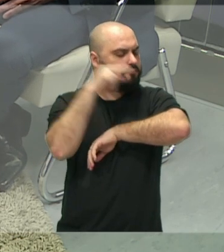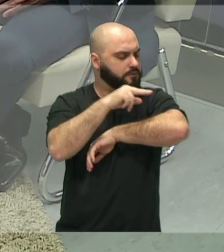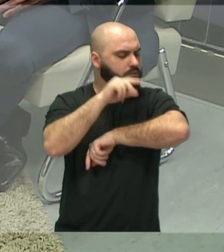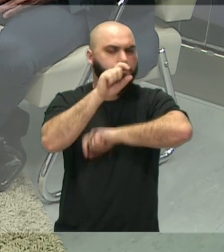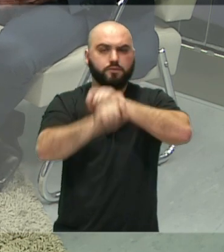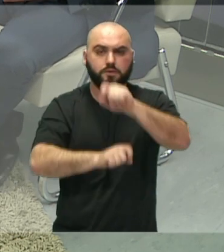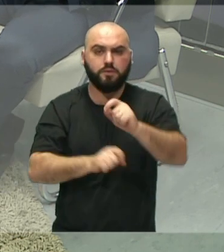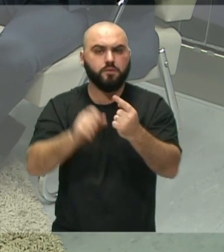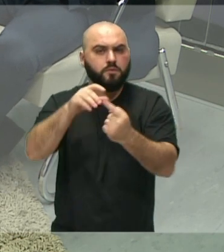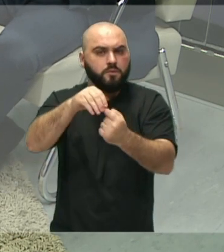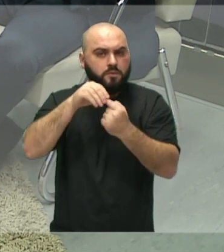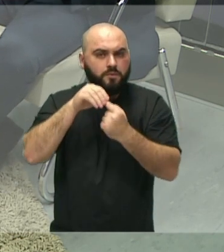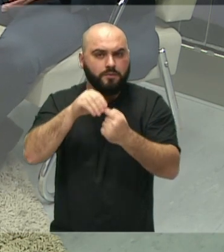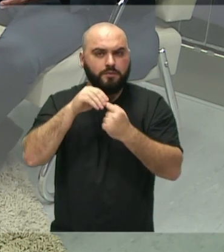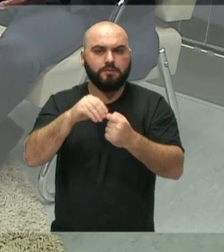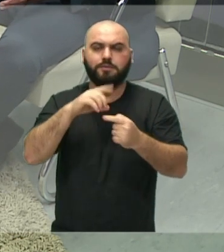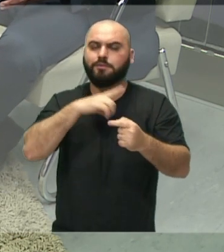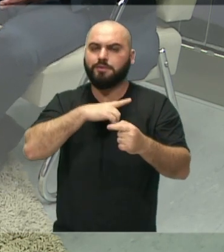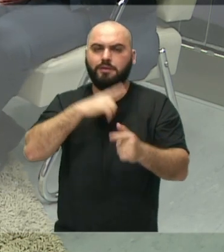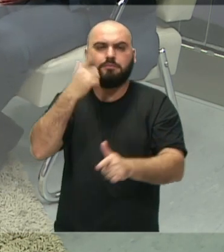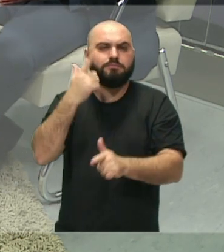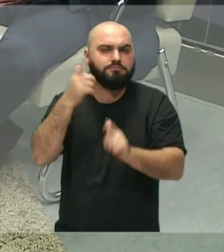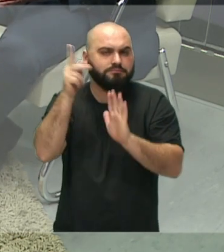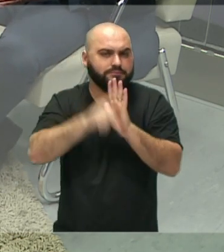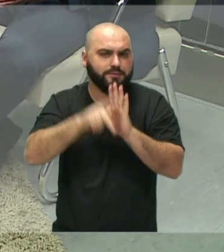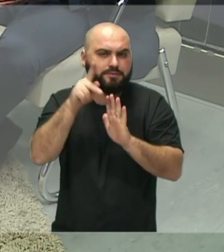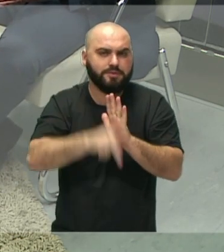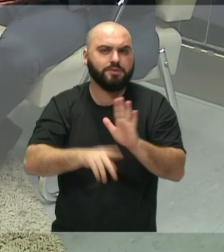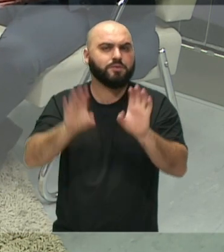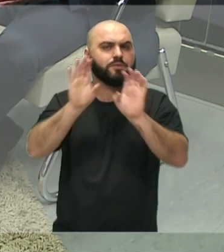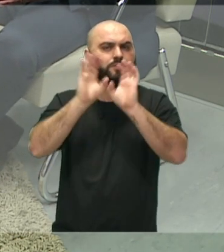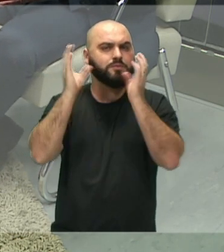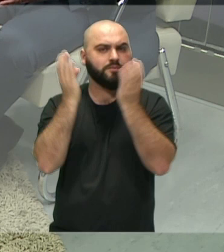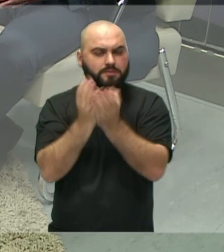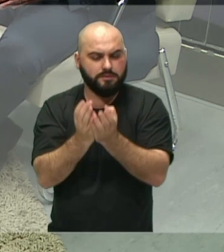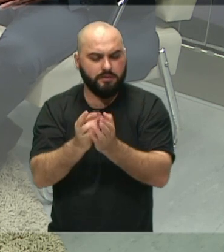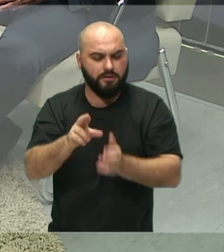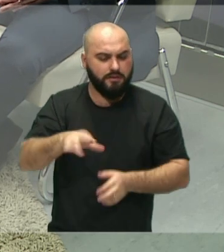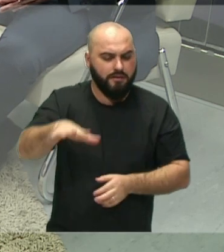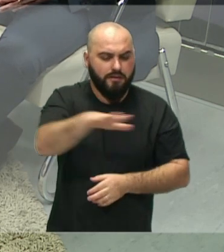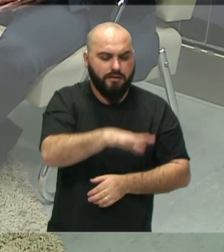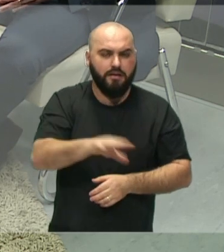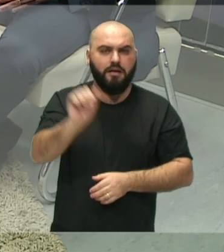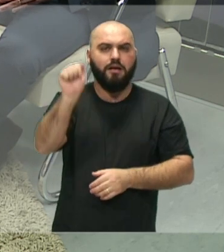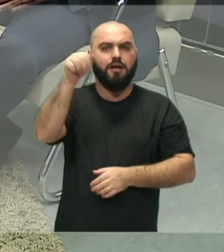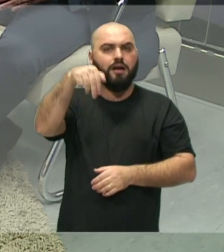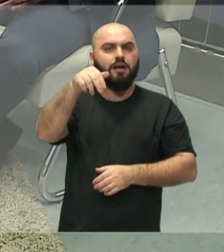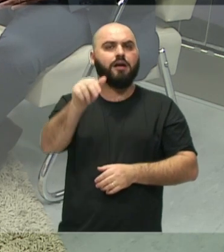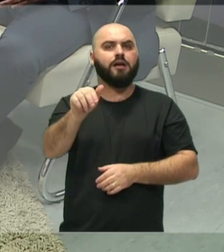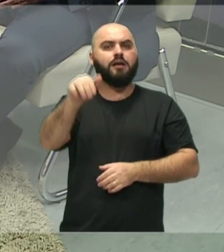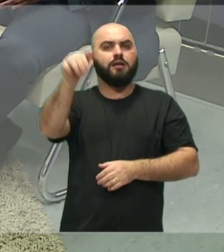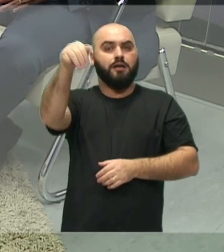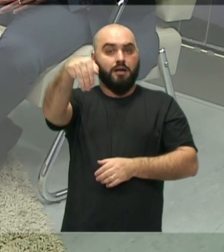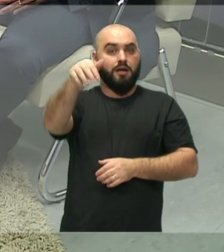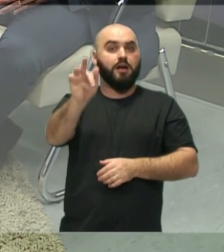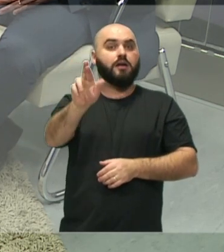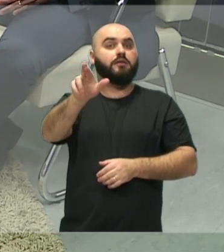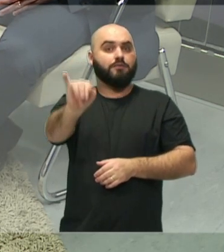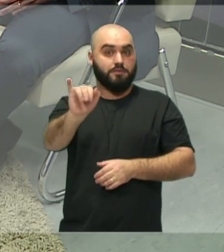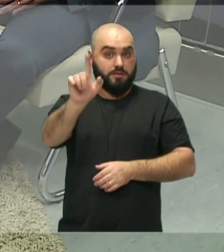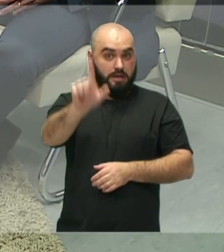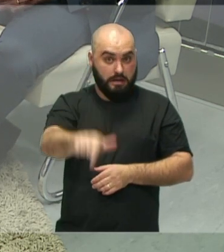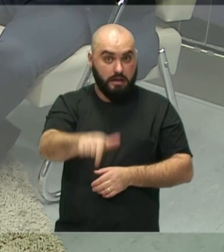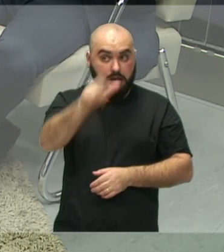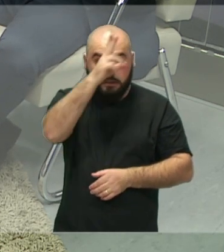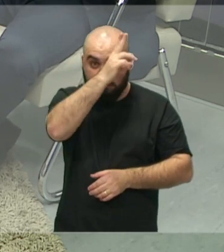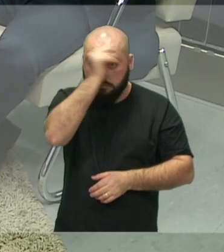únicas quadras que desenvolve um projeto de tênis comunitário na nossa região da Anfre, pública, quadra de tênis